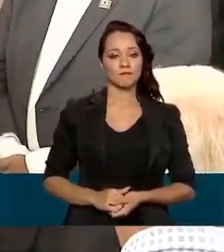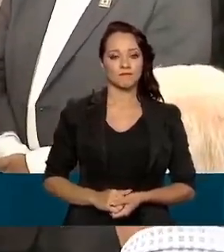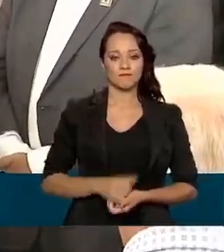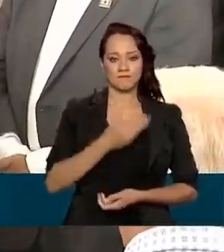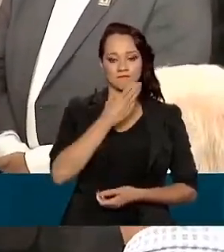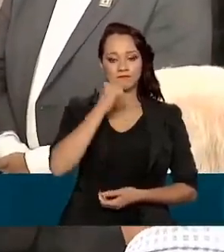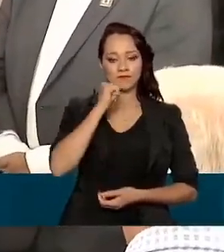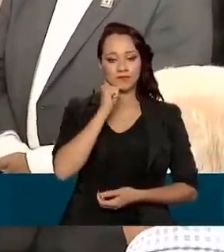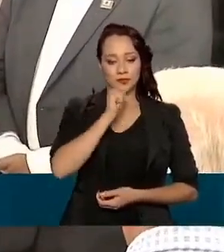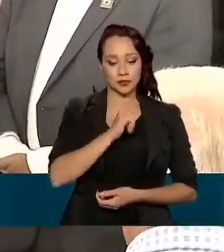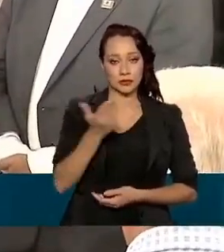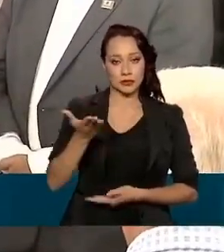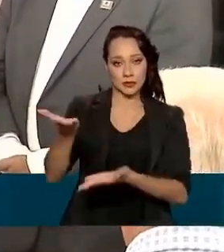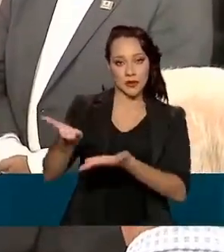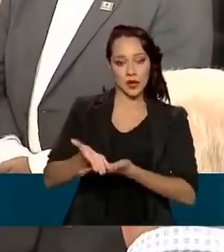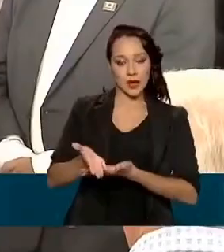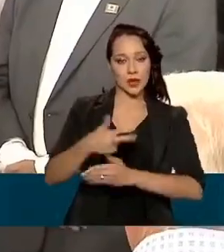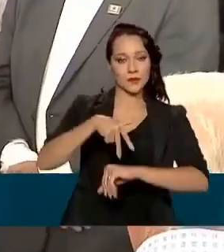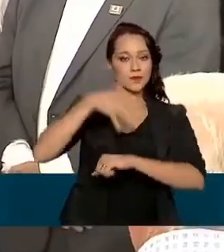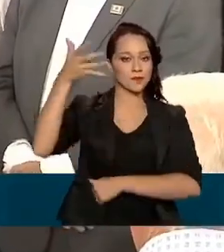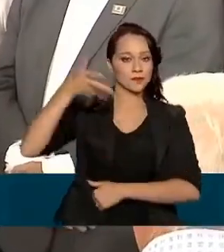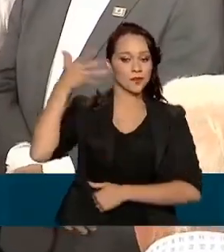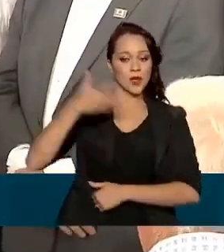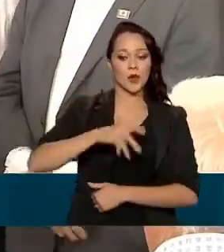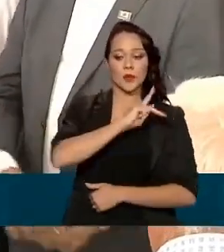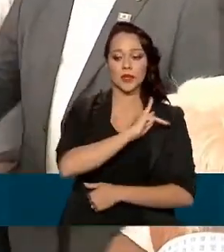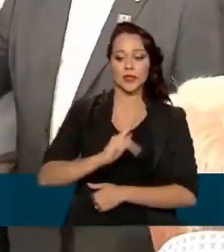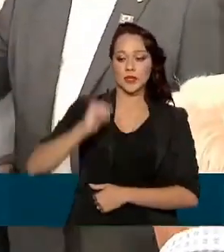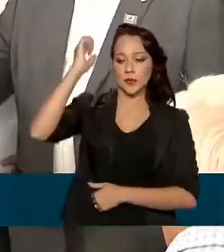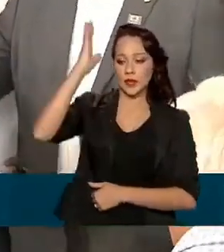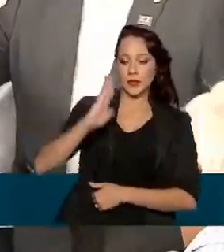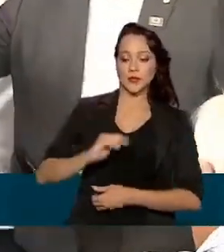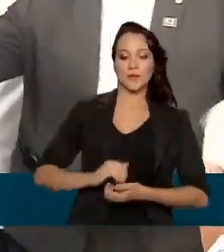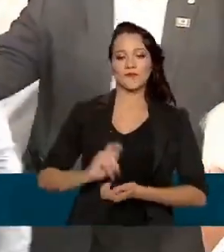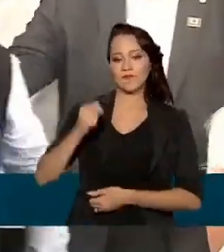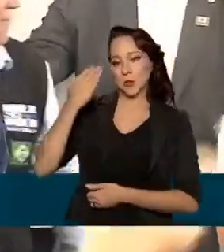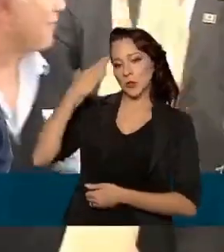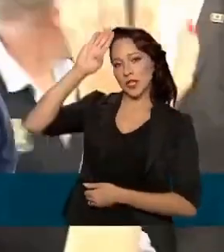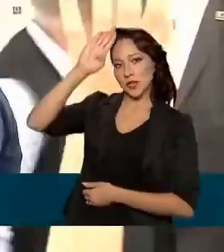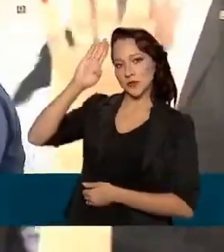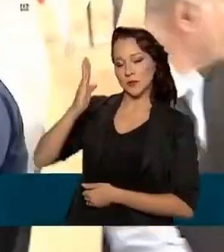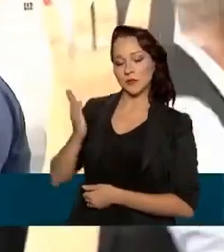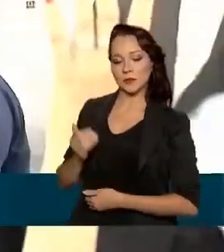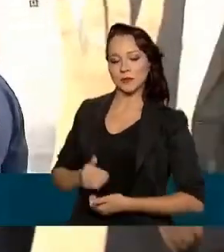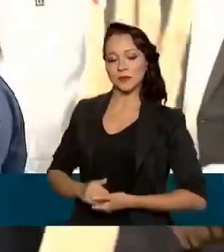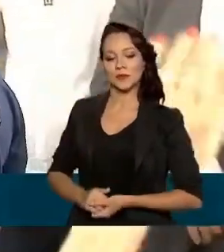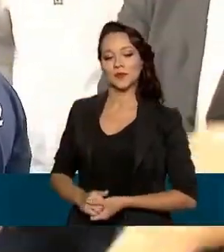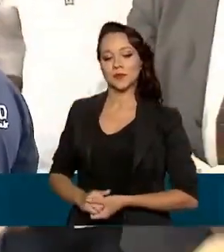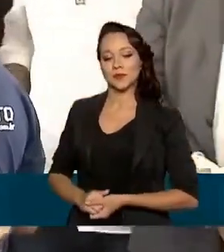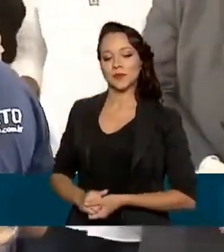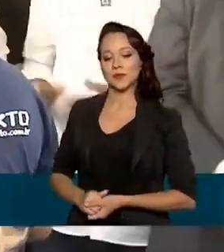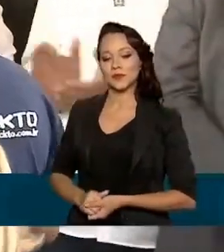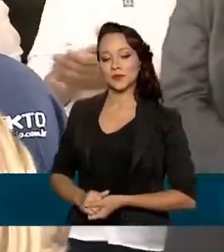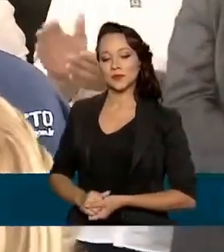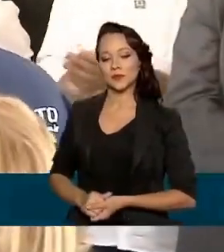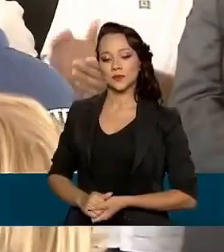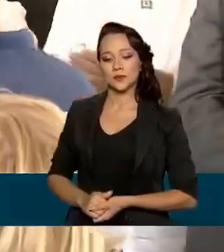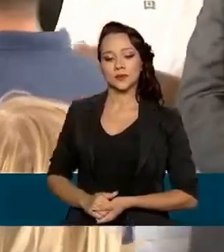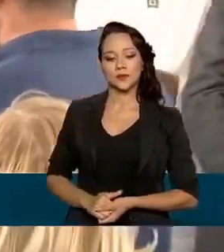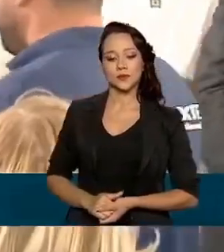Senhoras e senhores, com a palavra, o presidente da República, Jair Bolsonaro.